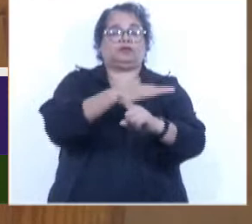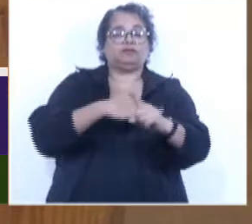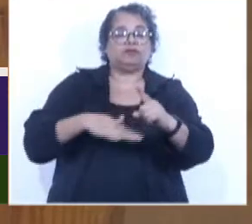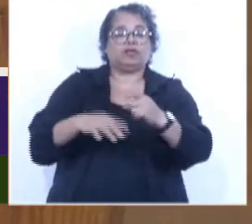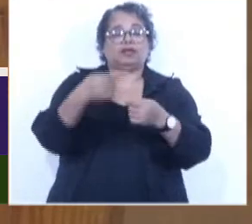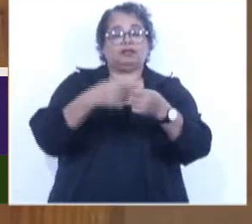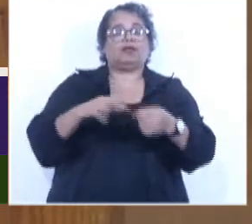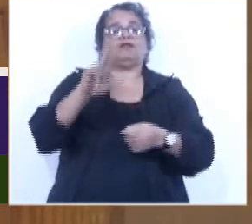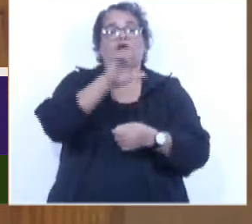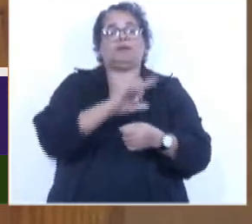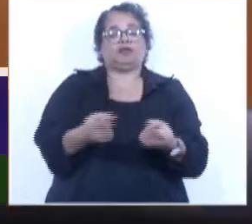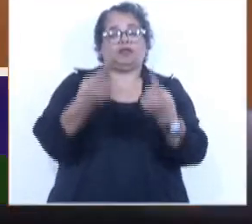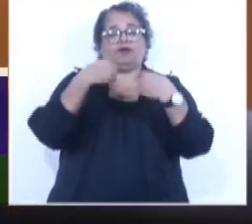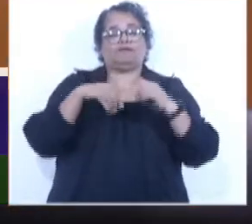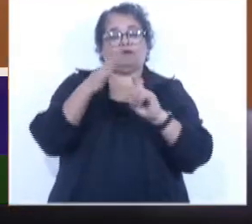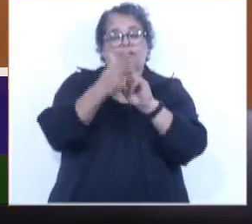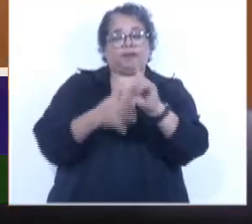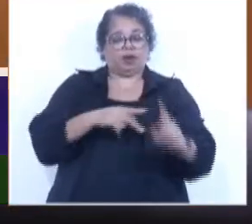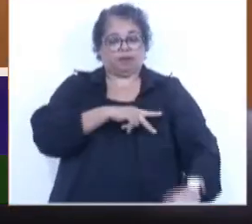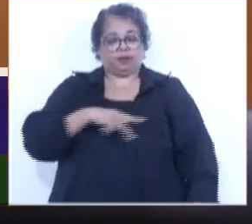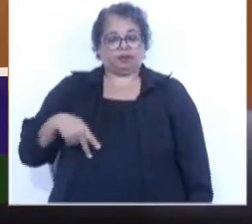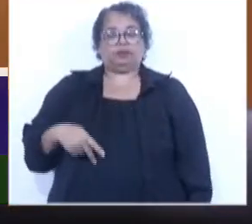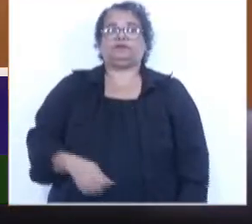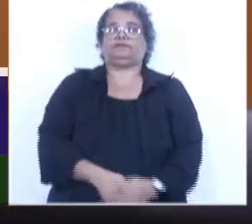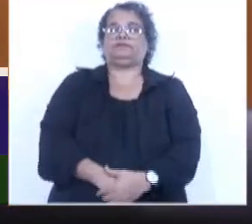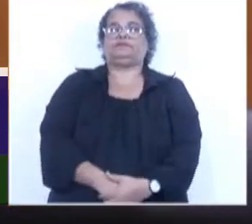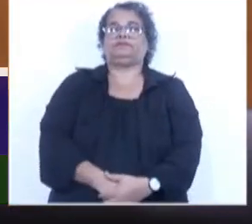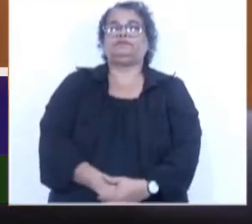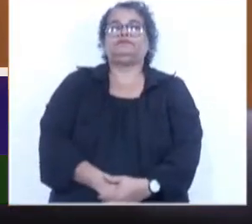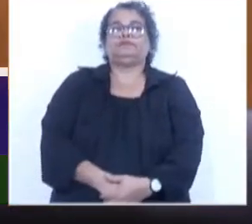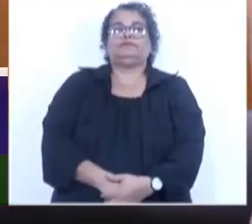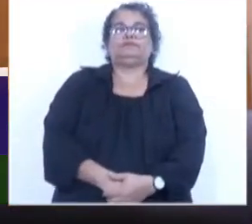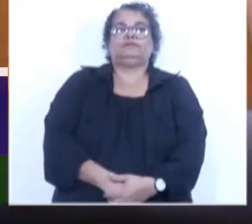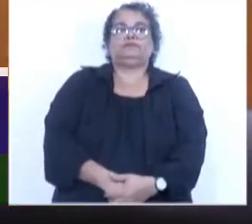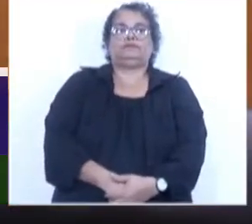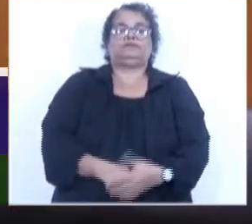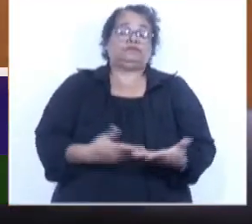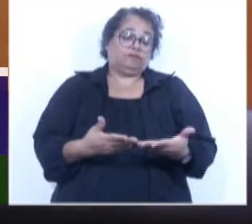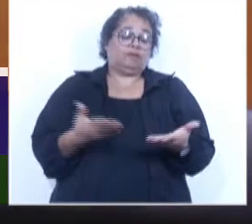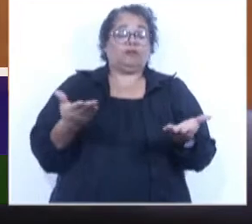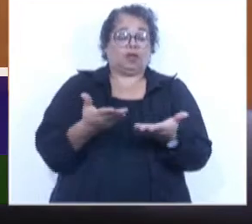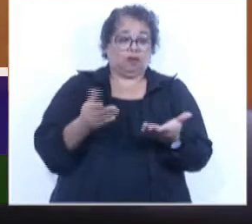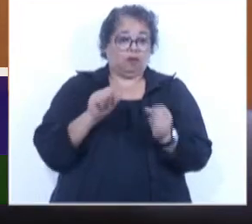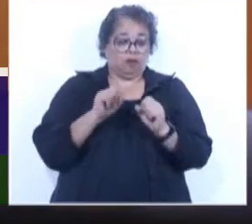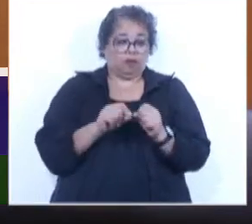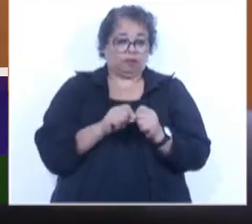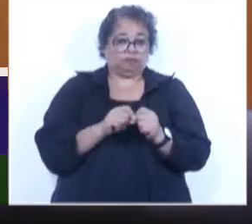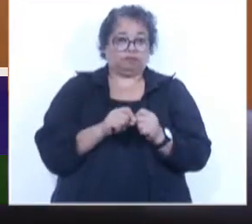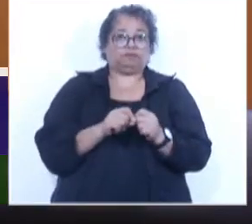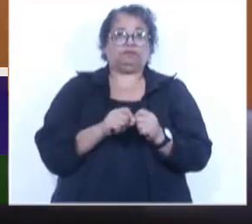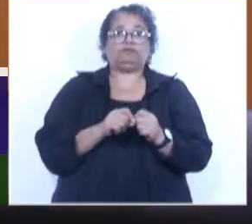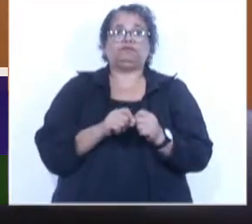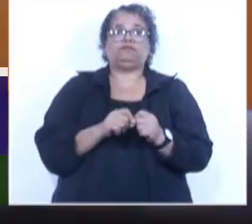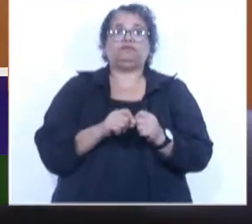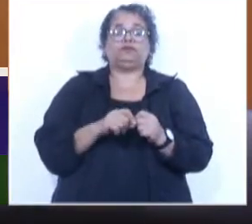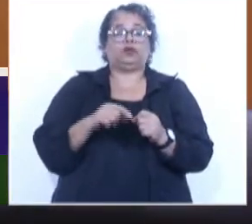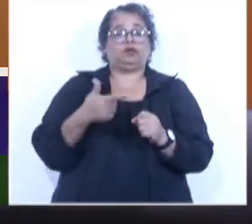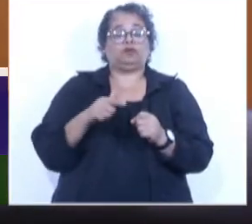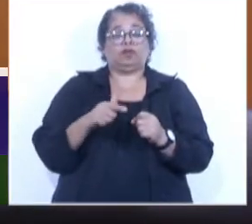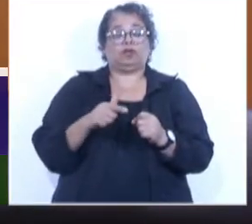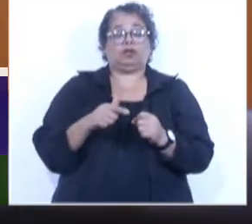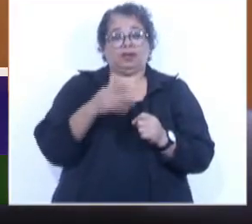presidente senhores vereadores não havendo mais vereadores de discussão